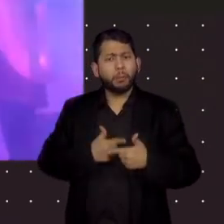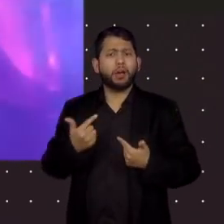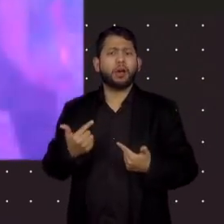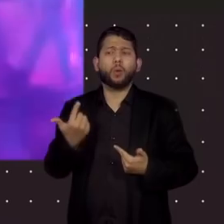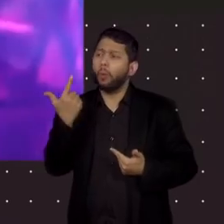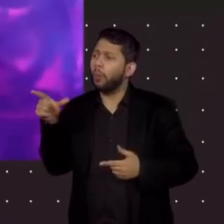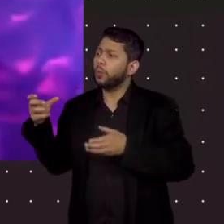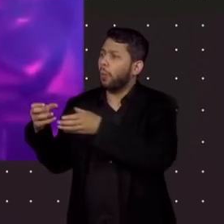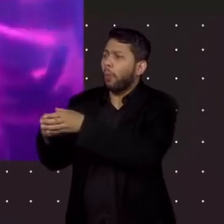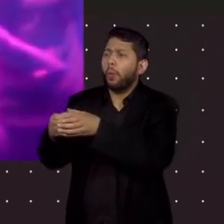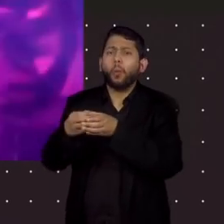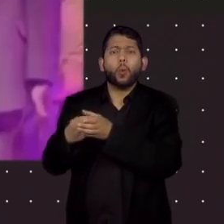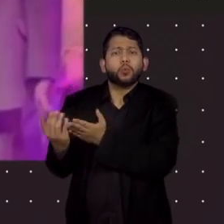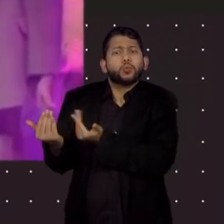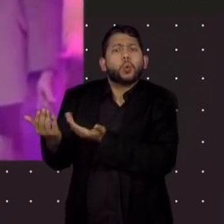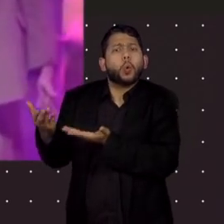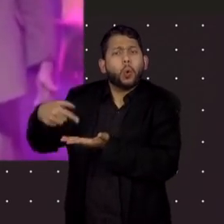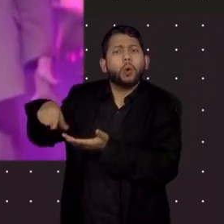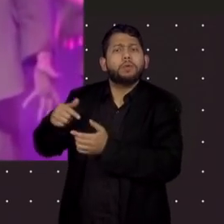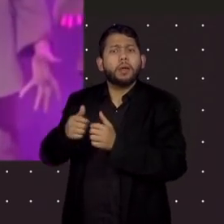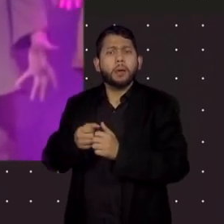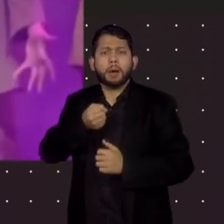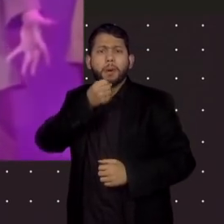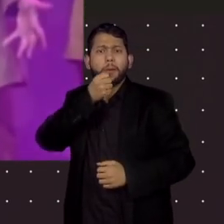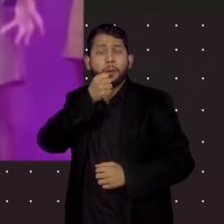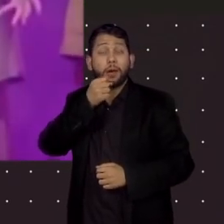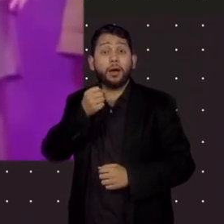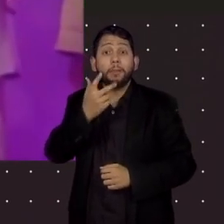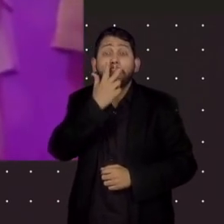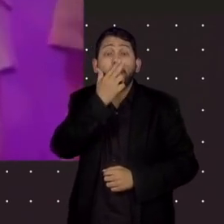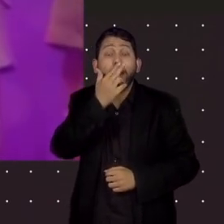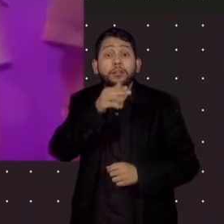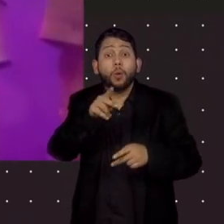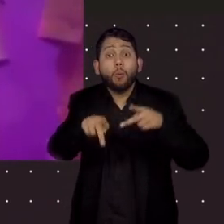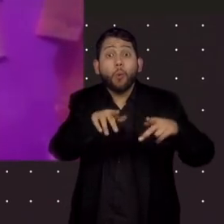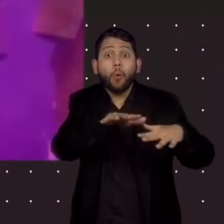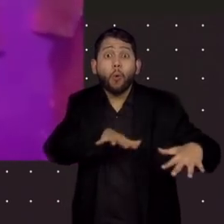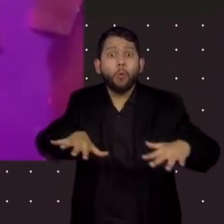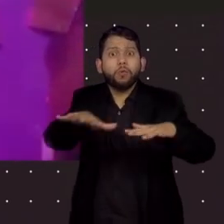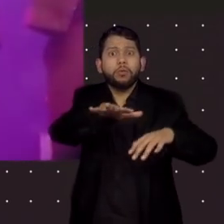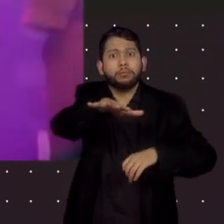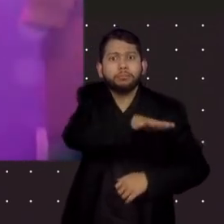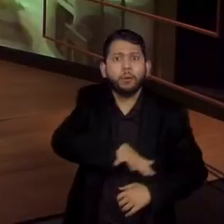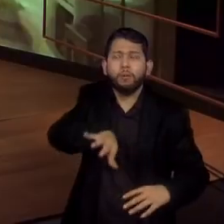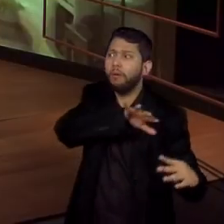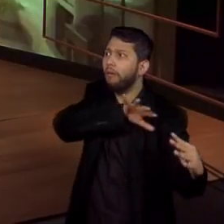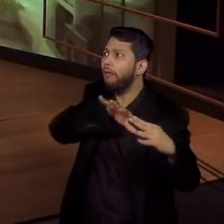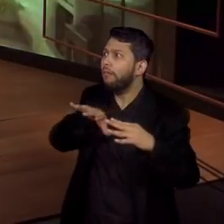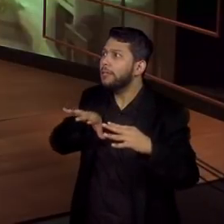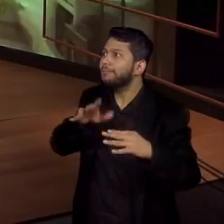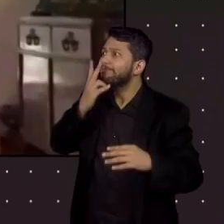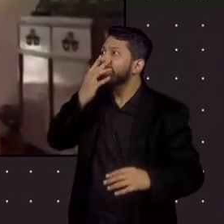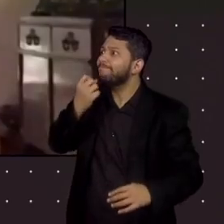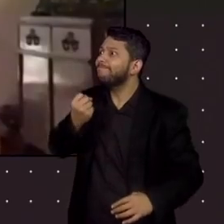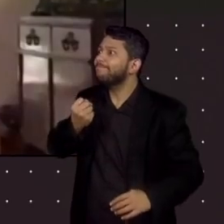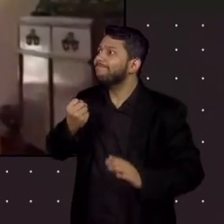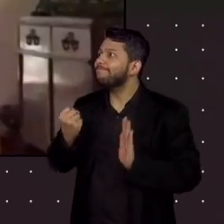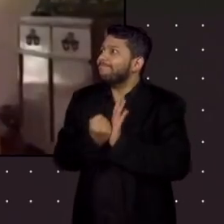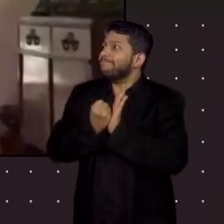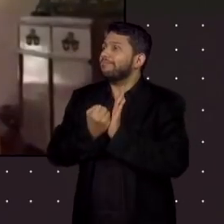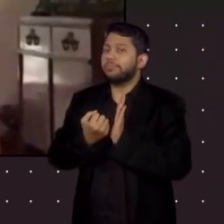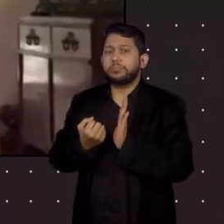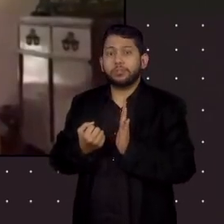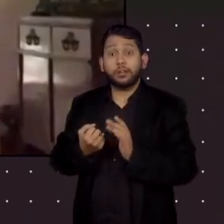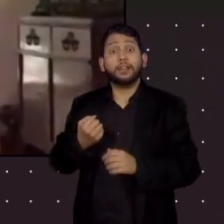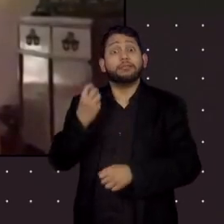toda a nossa geração, né, como tinha marcado assim, né, o coração de tantas pessoas. Nós fizemos quase 3